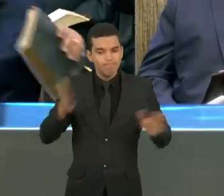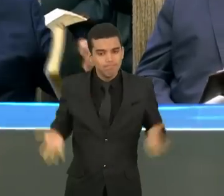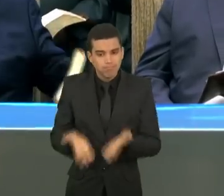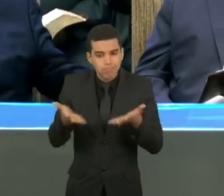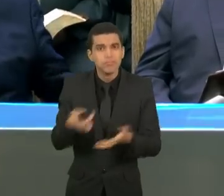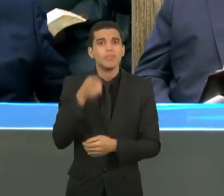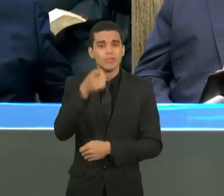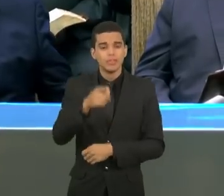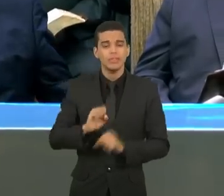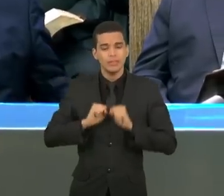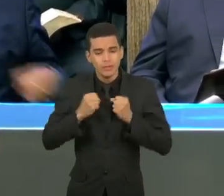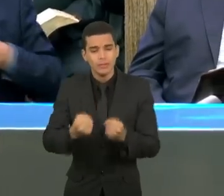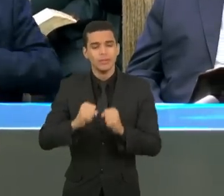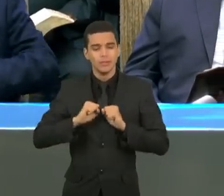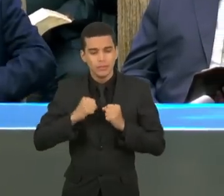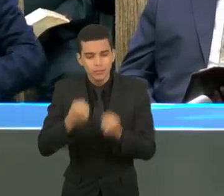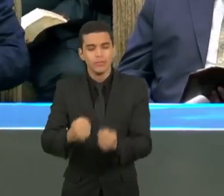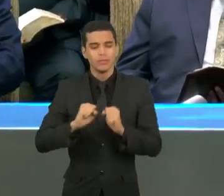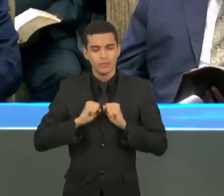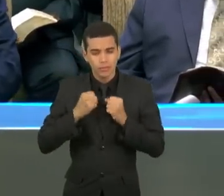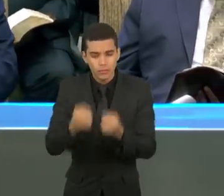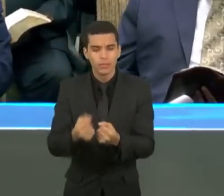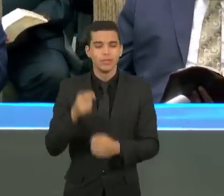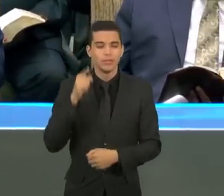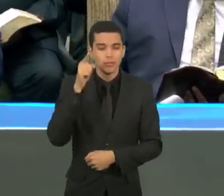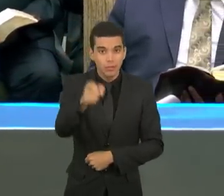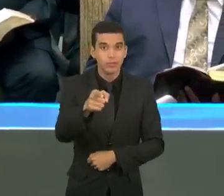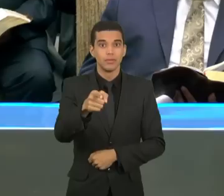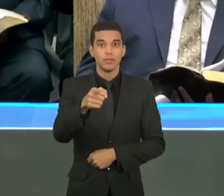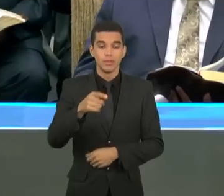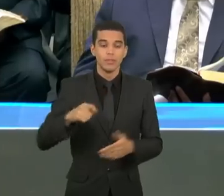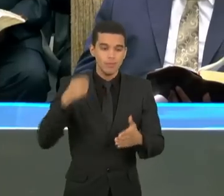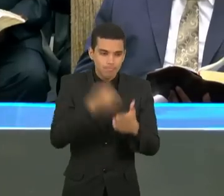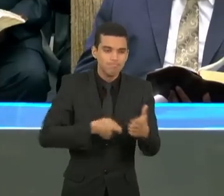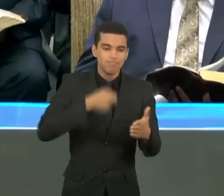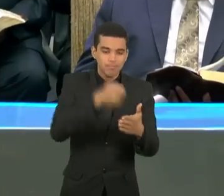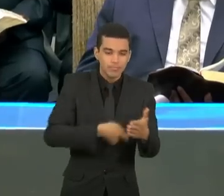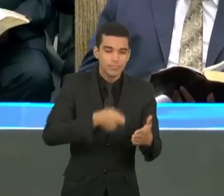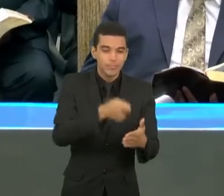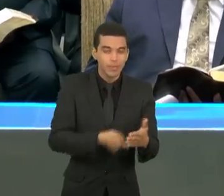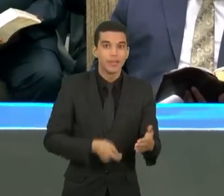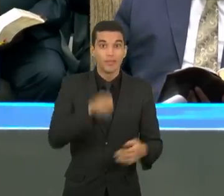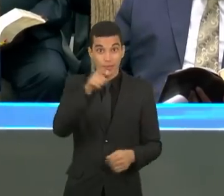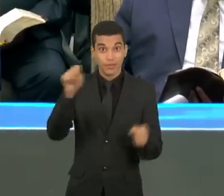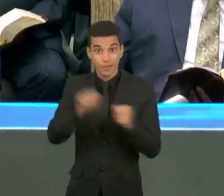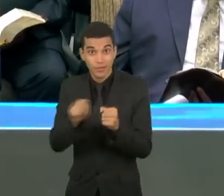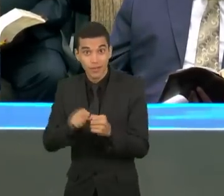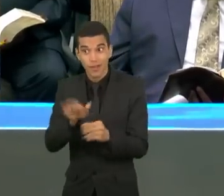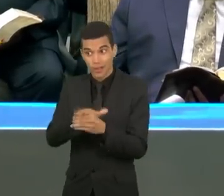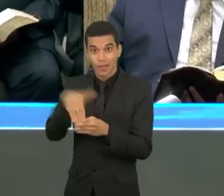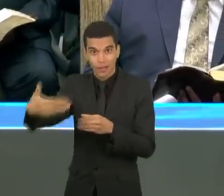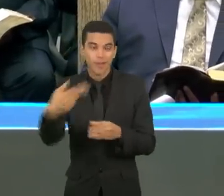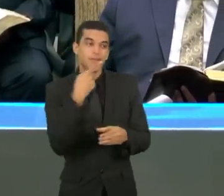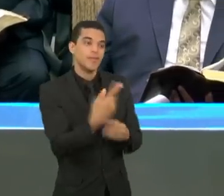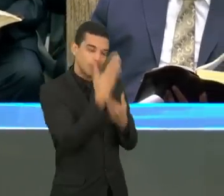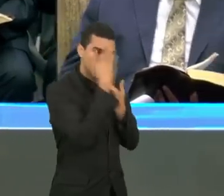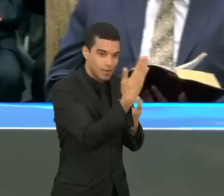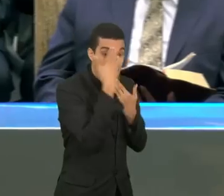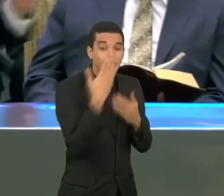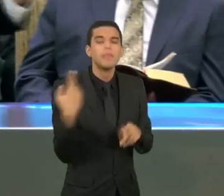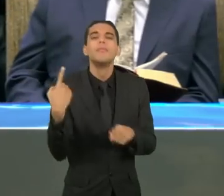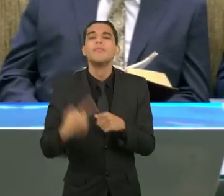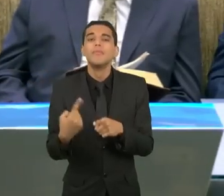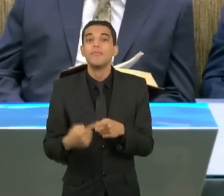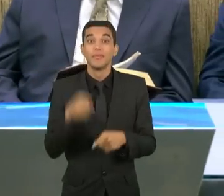você: não vou me envolver. Aí chega o momento que você faz e ele diz: obrigado. Por quê? Porque você começou a entender